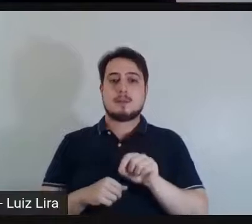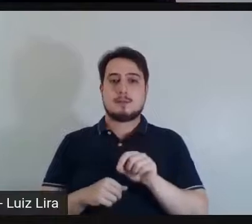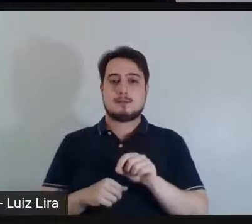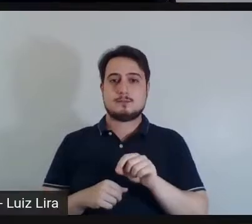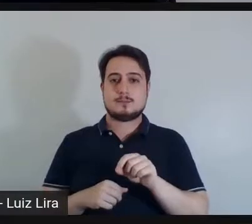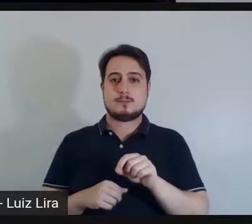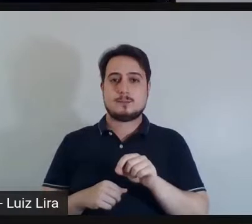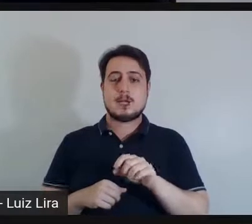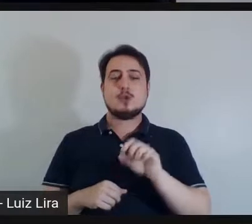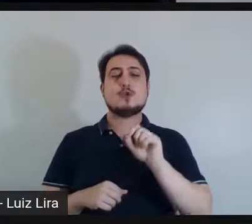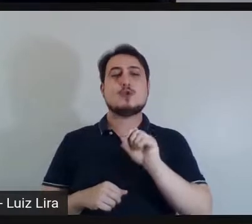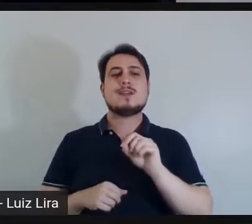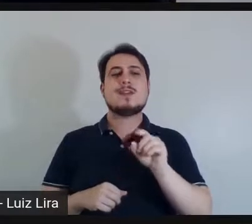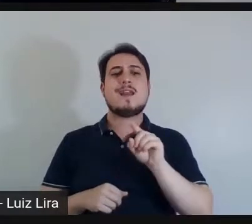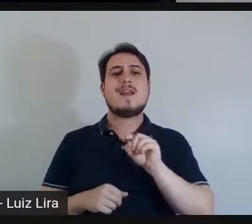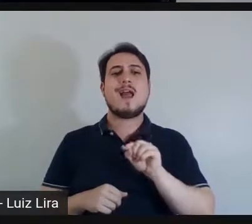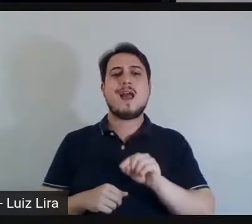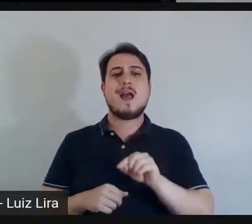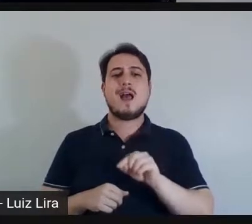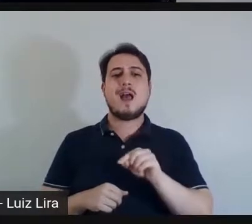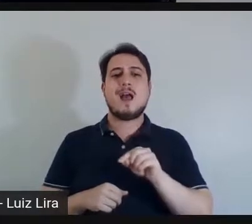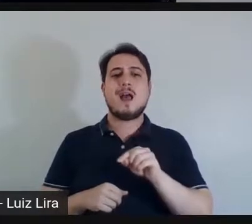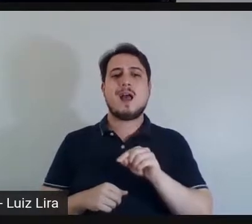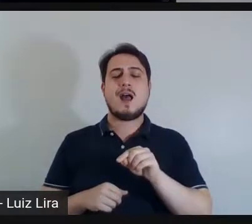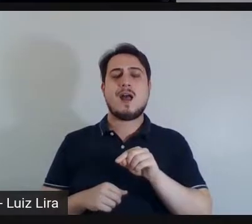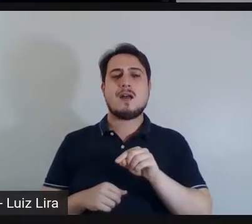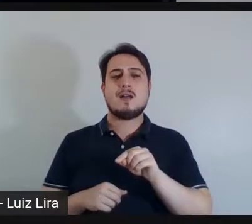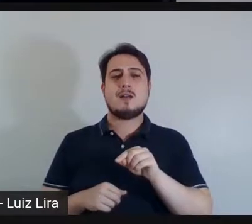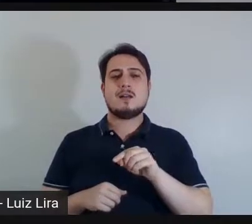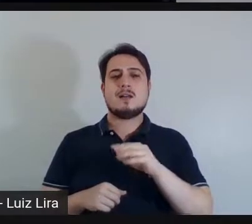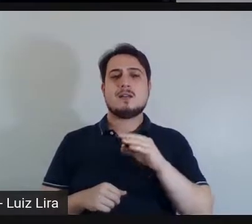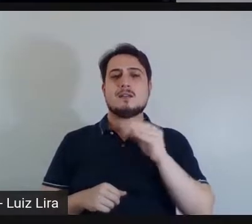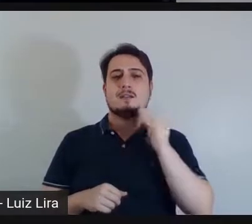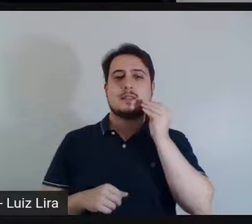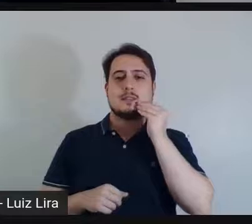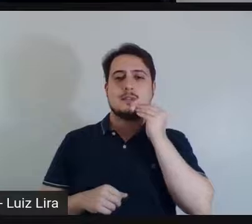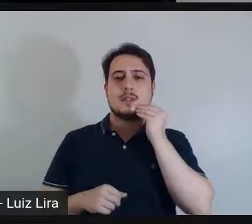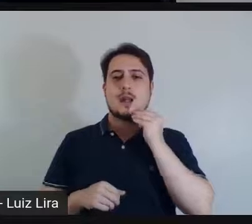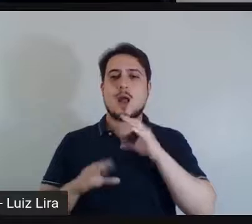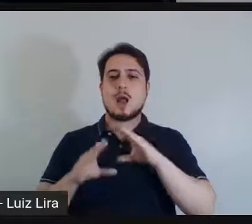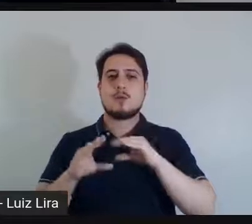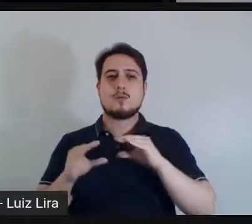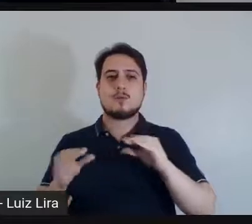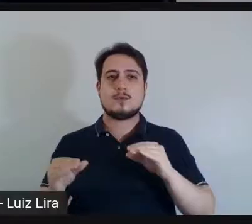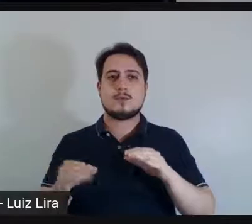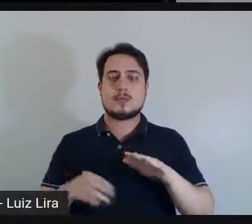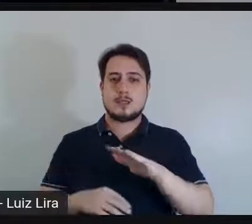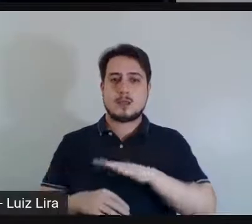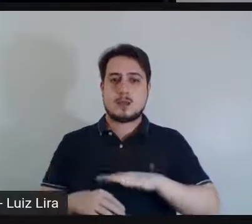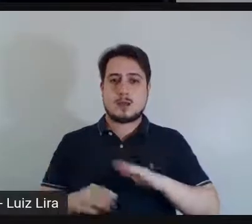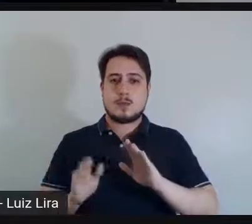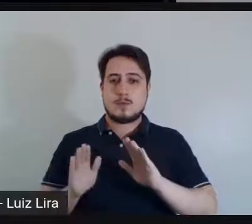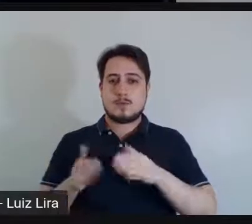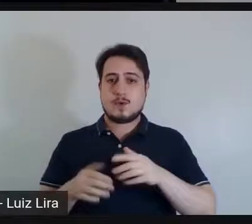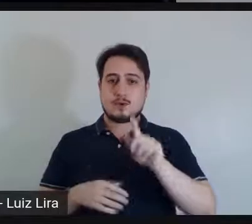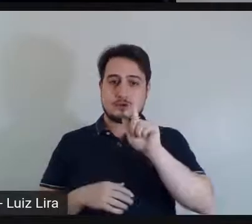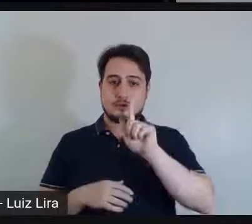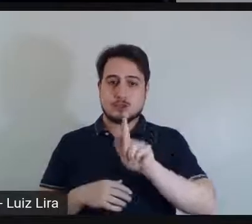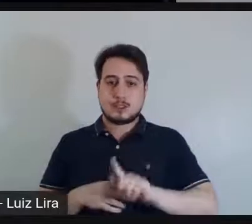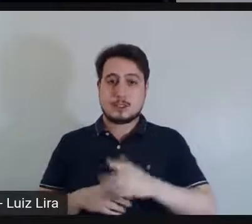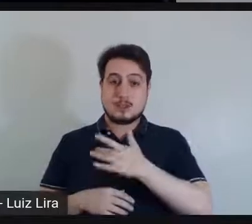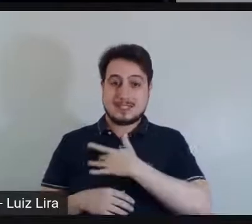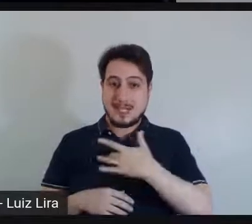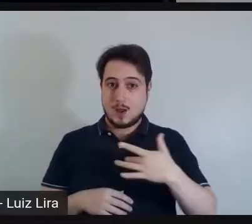que seria, né, tentou dar um pouco de conforto ao gestor, especialmente o gestor da área de saúde.